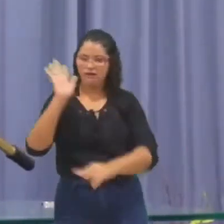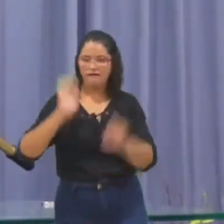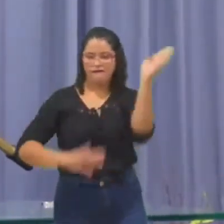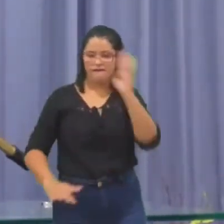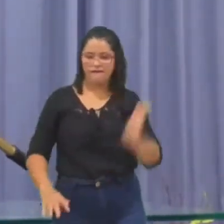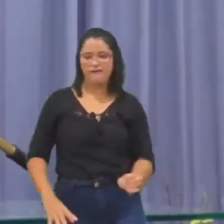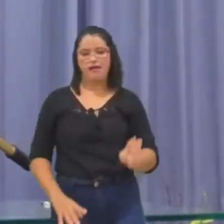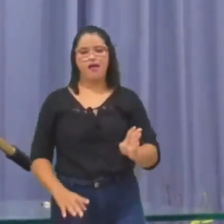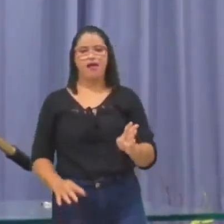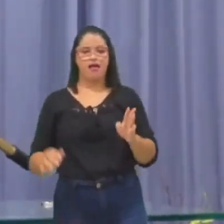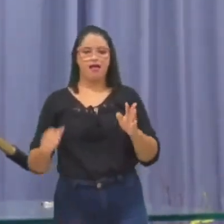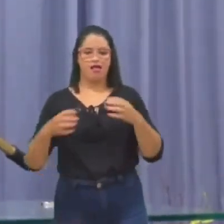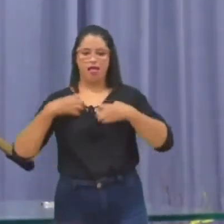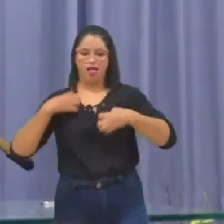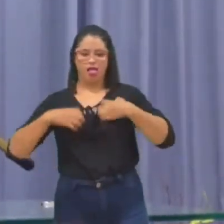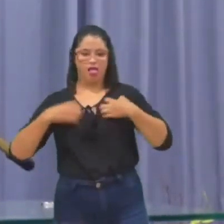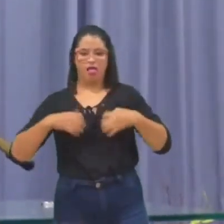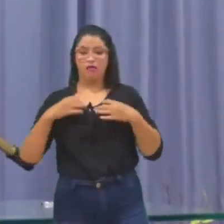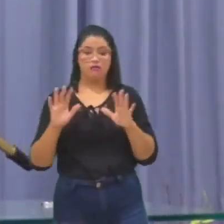no Senhor.